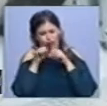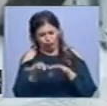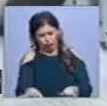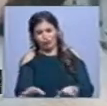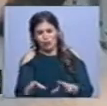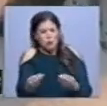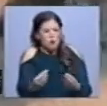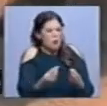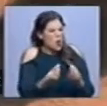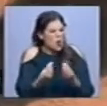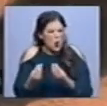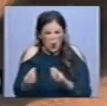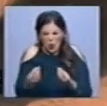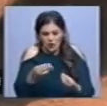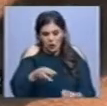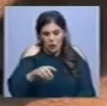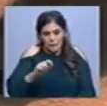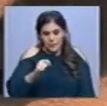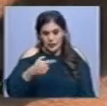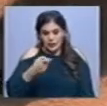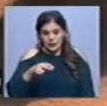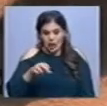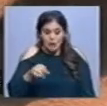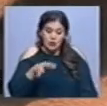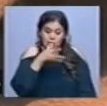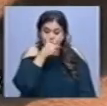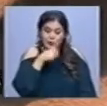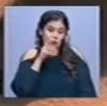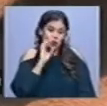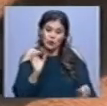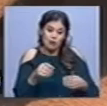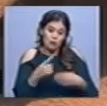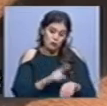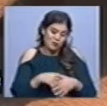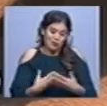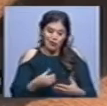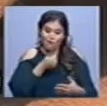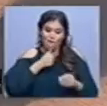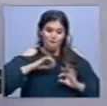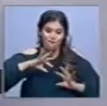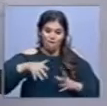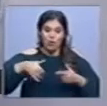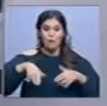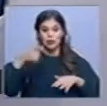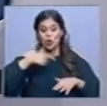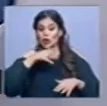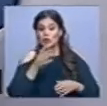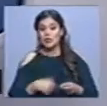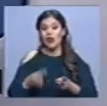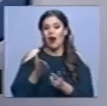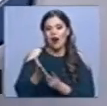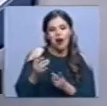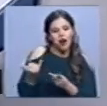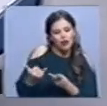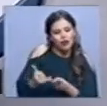mesmo muito, muito metano. Infelizmente, não é isso que agora vemos no atual Marte. Mas eu disse que havia uma segunda provocação de